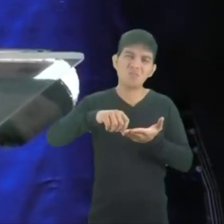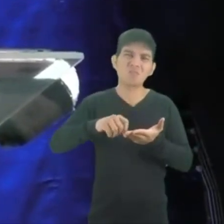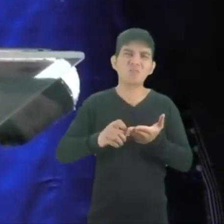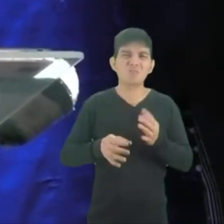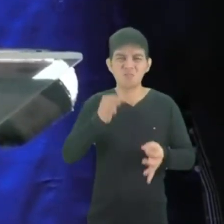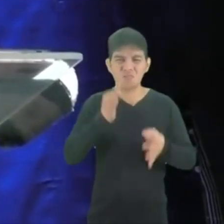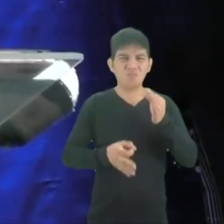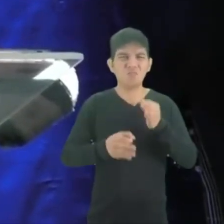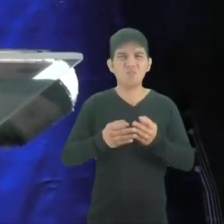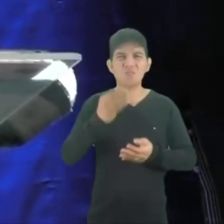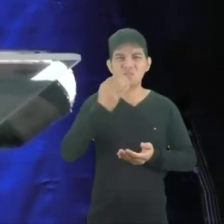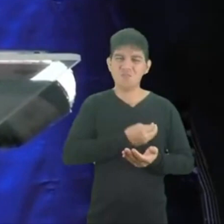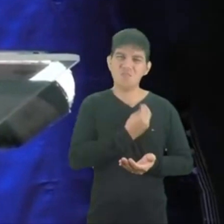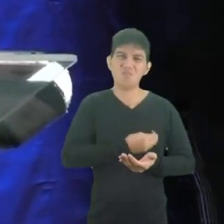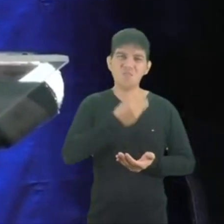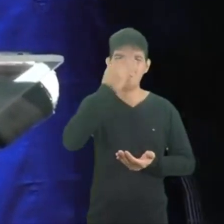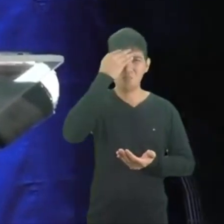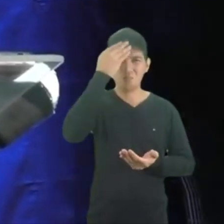pela fé.